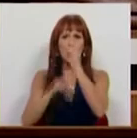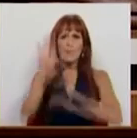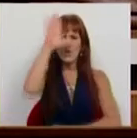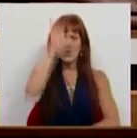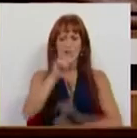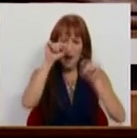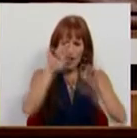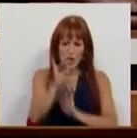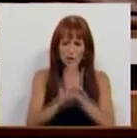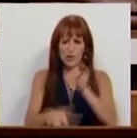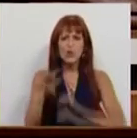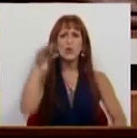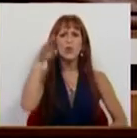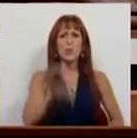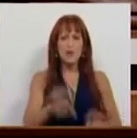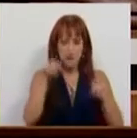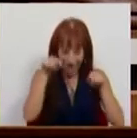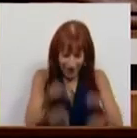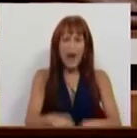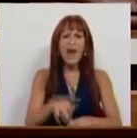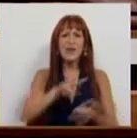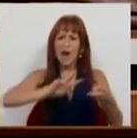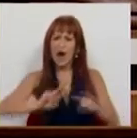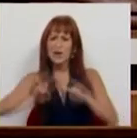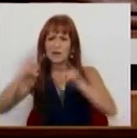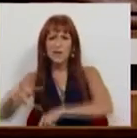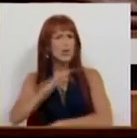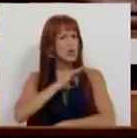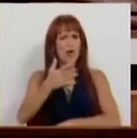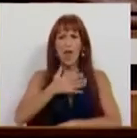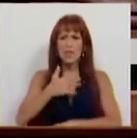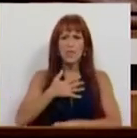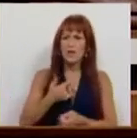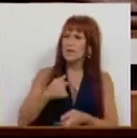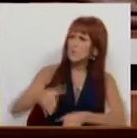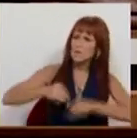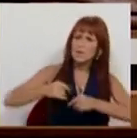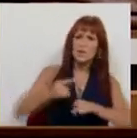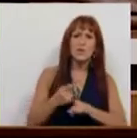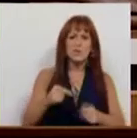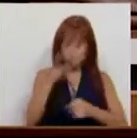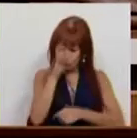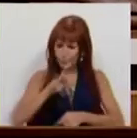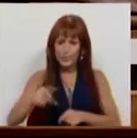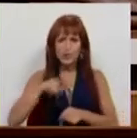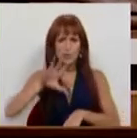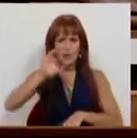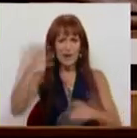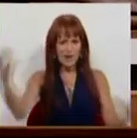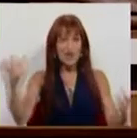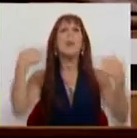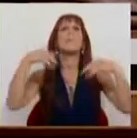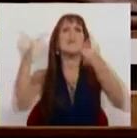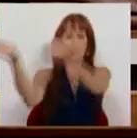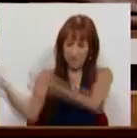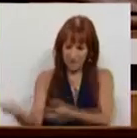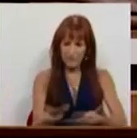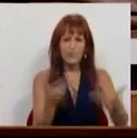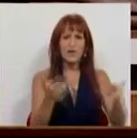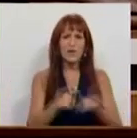Governo, este é o programa do PS e é essa alternativa que os senhores não querem reconhecer que está a ser implementada neste país. Mas